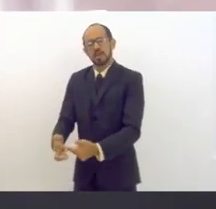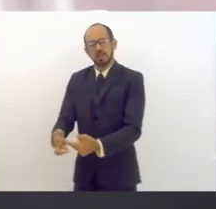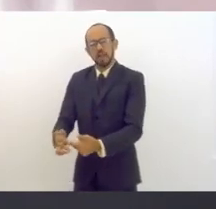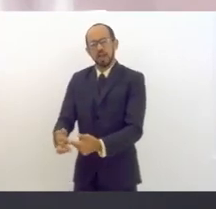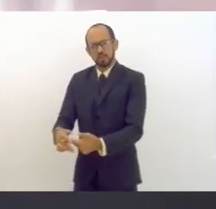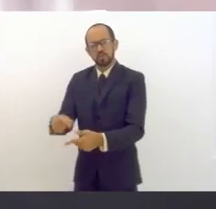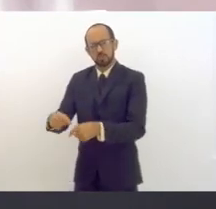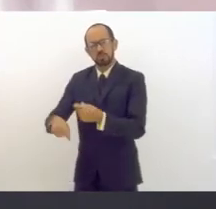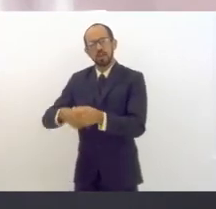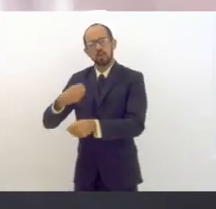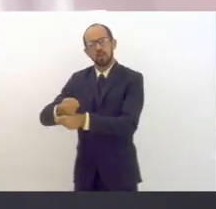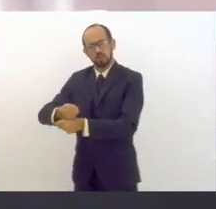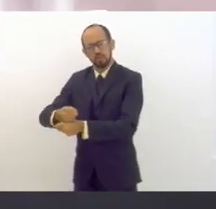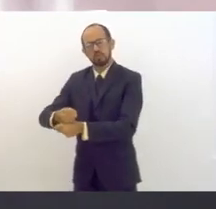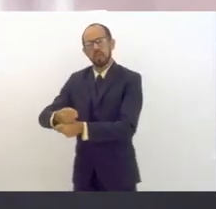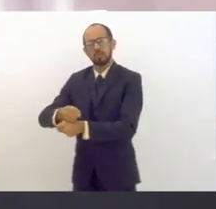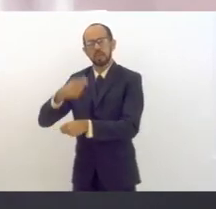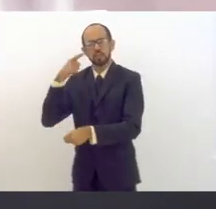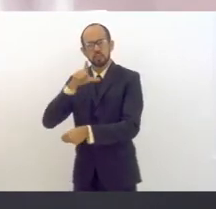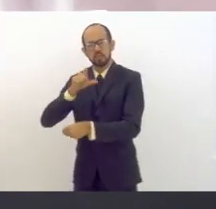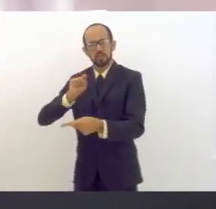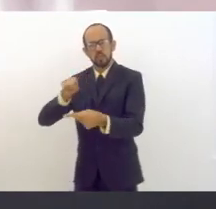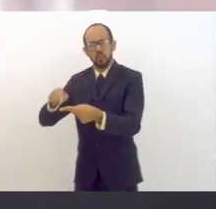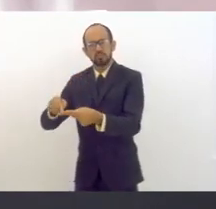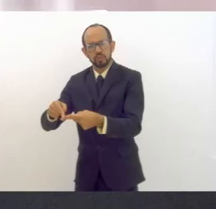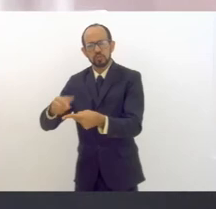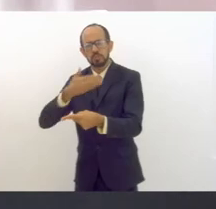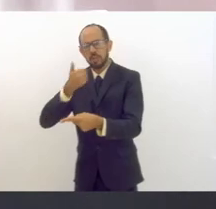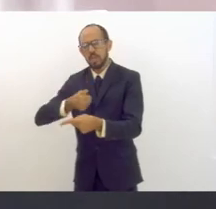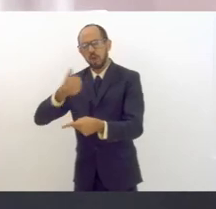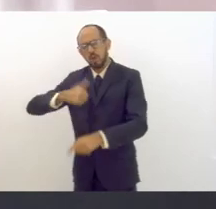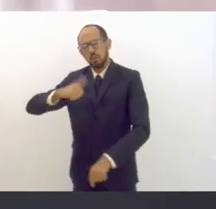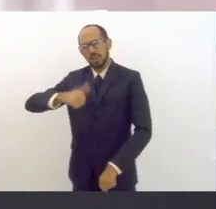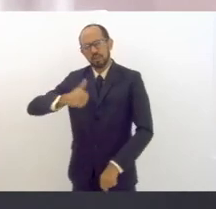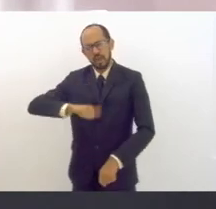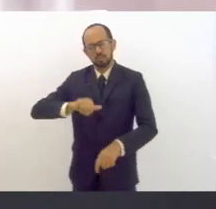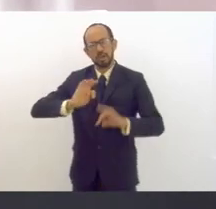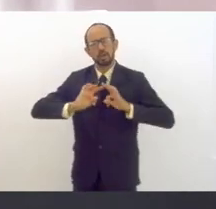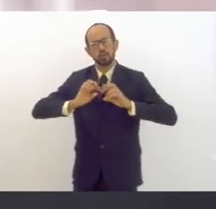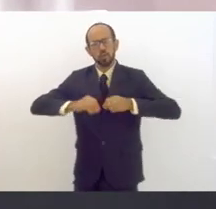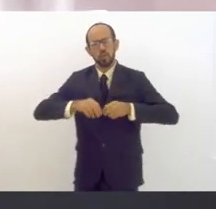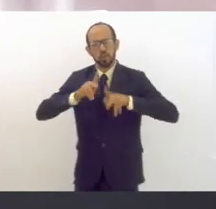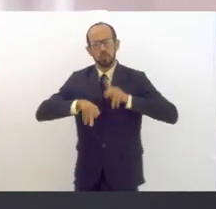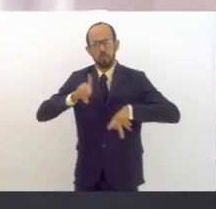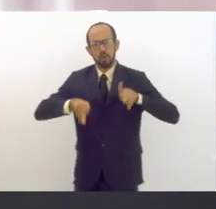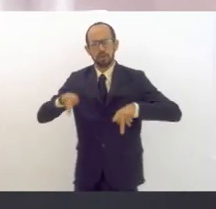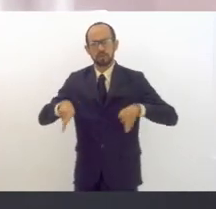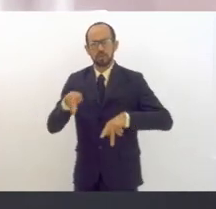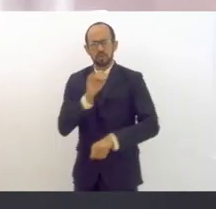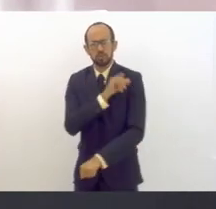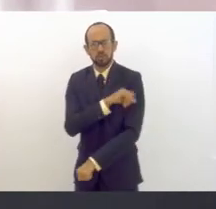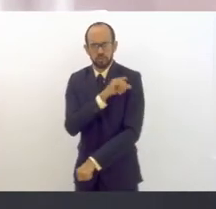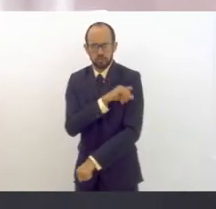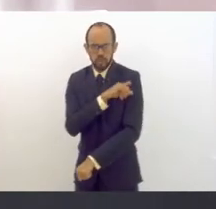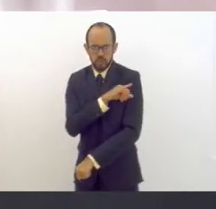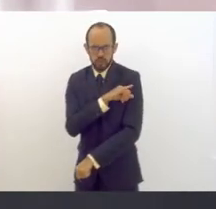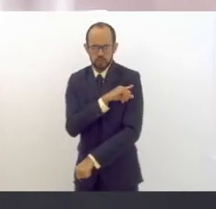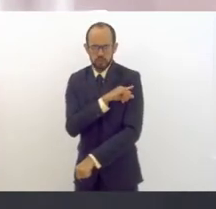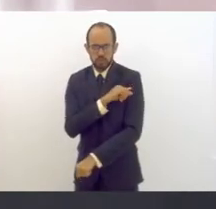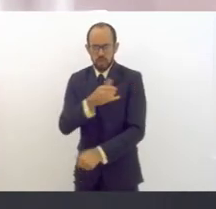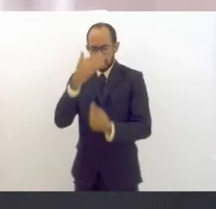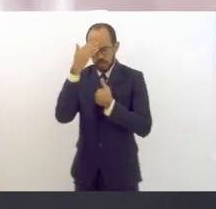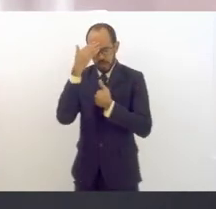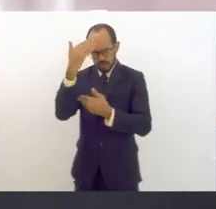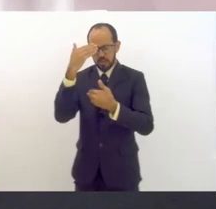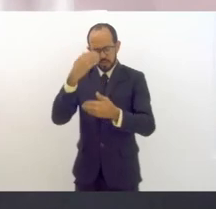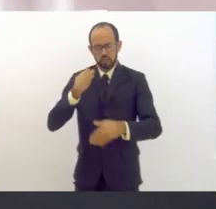para o próximo período, com o objetivo de garantir educação de qualidade para toda a população do Estado do Rio de Janeiro. Então, agradeço